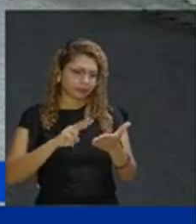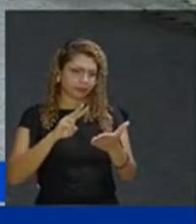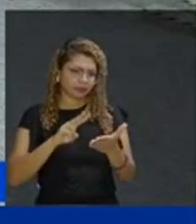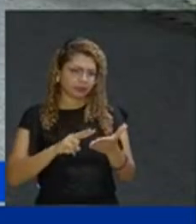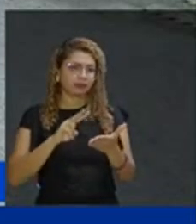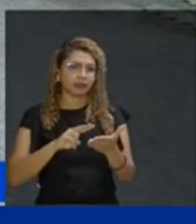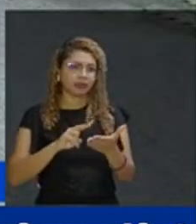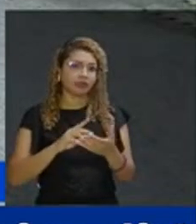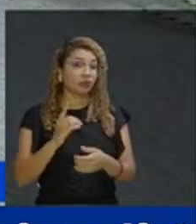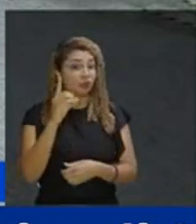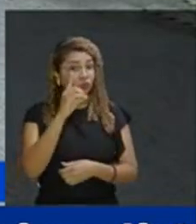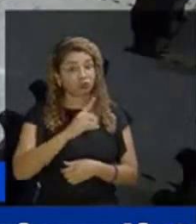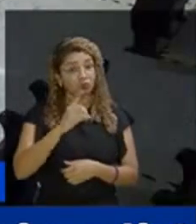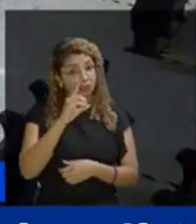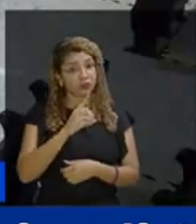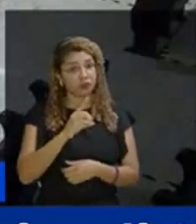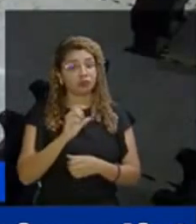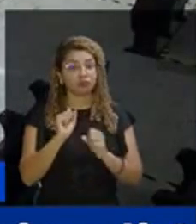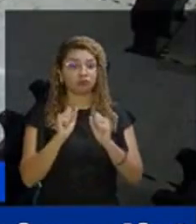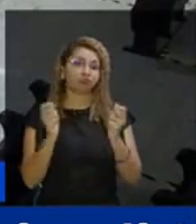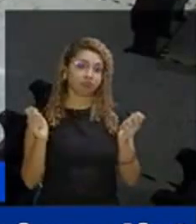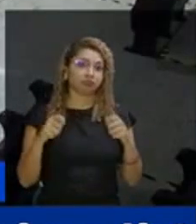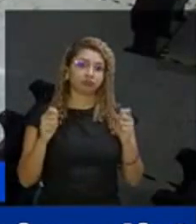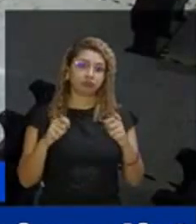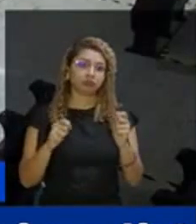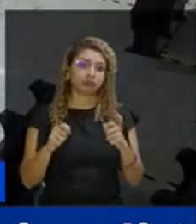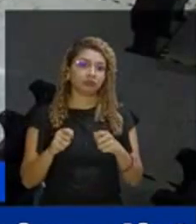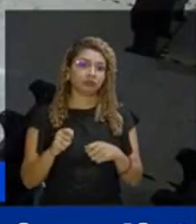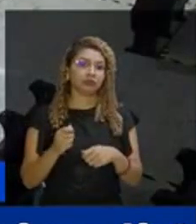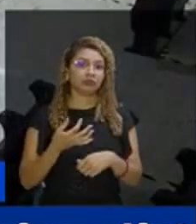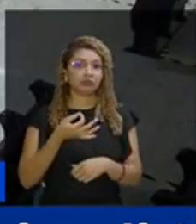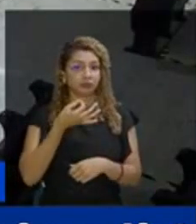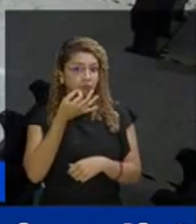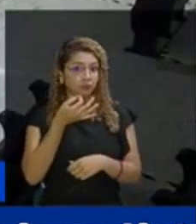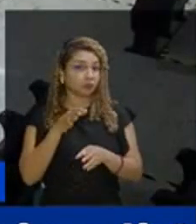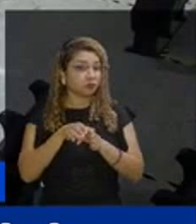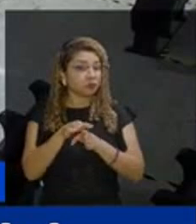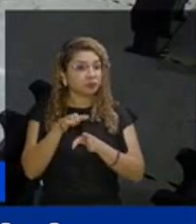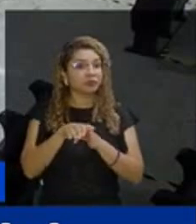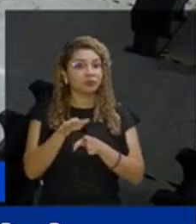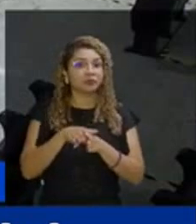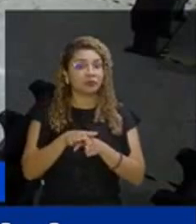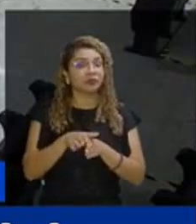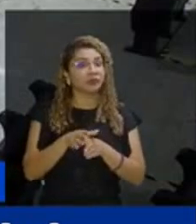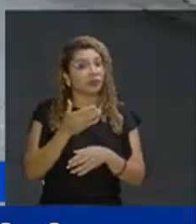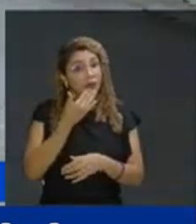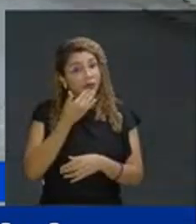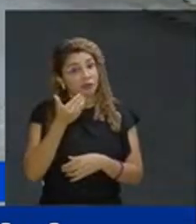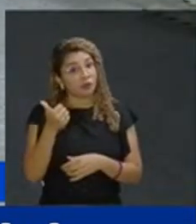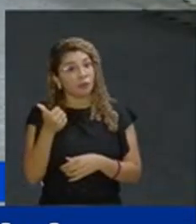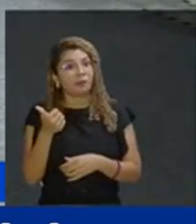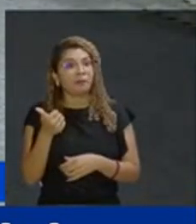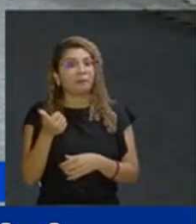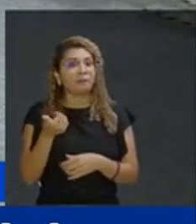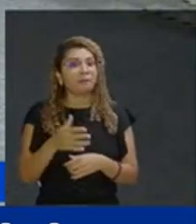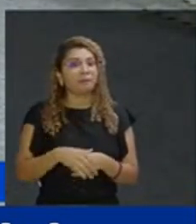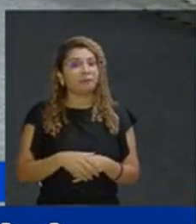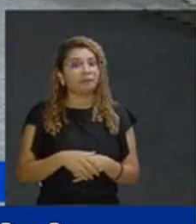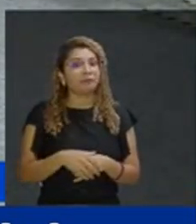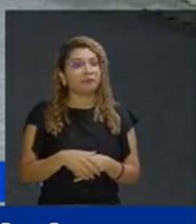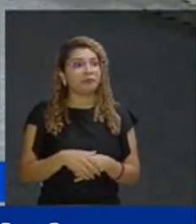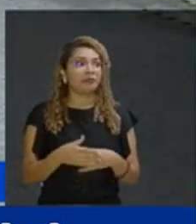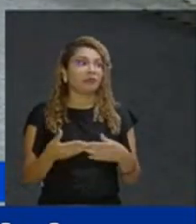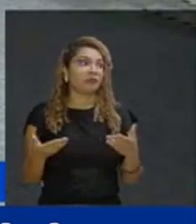do domingo. Correto. A minha sugestão. Depois eu tenho uma proposição, senhor presidente, que ponderei e acho melhor